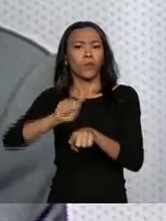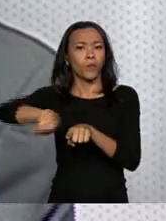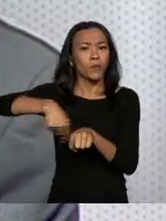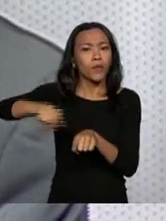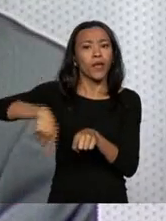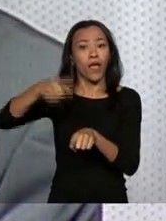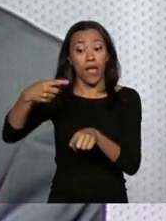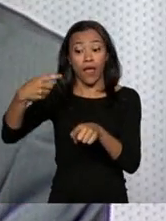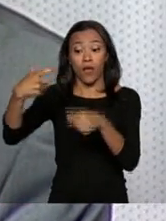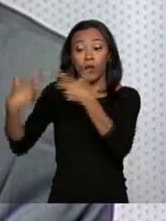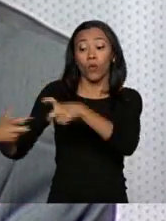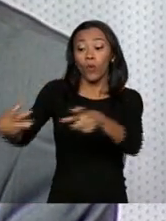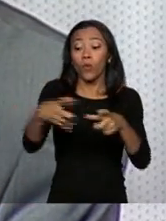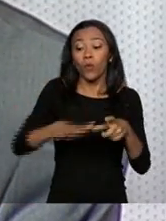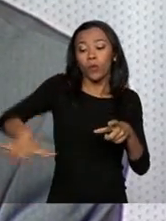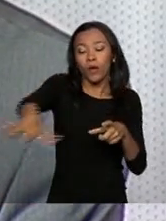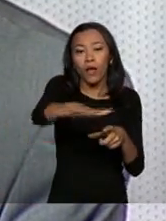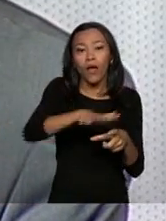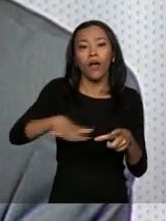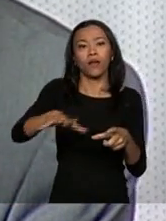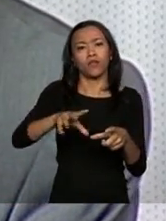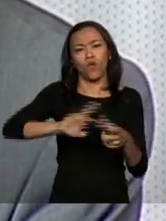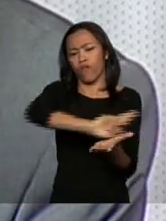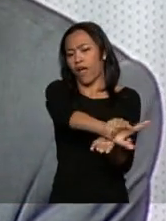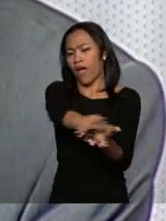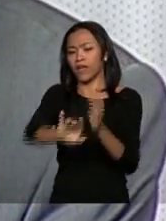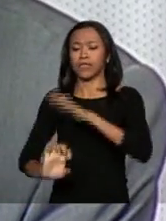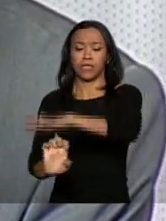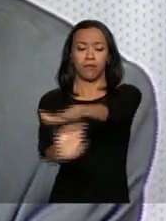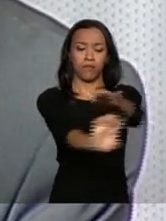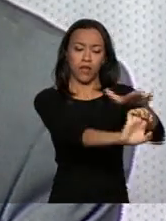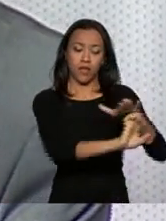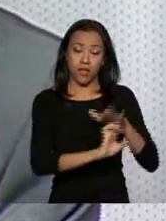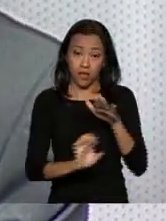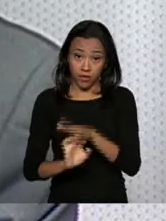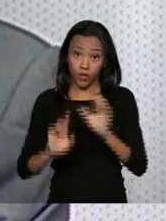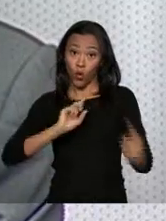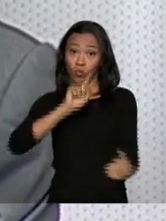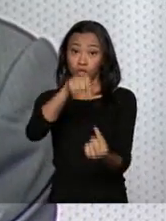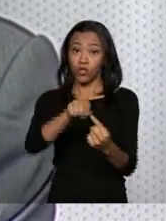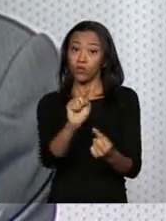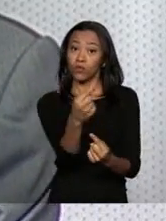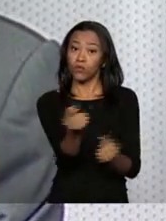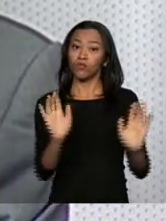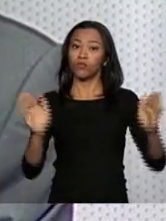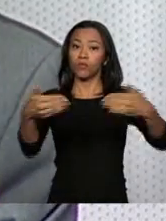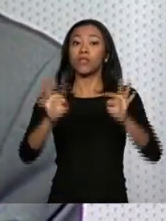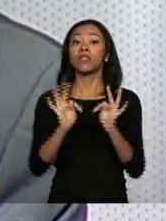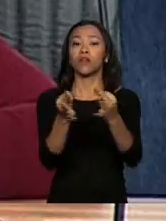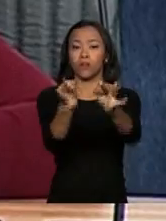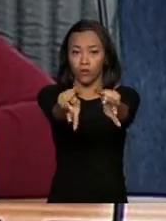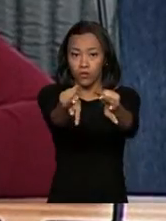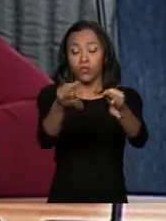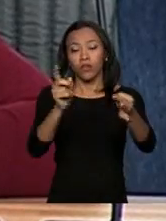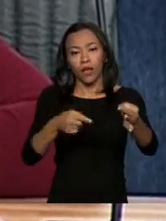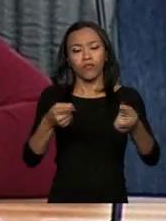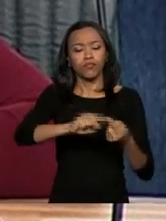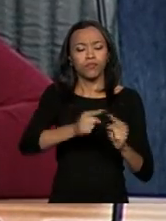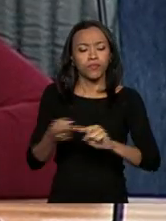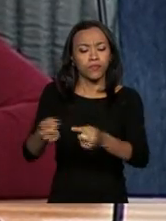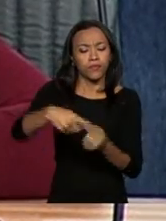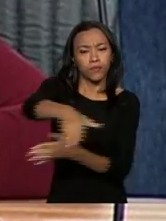parques tecnológicos ou a aglomeração de empresas especializadas no mesmo território com vínculos de interação e